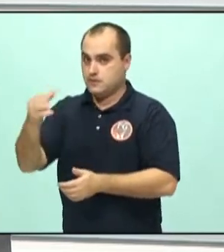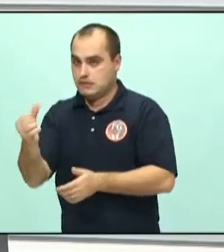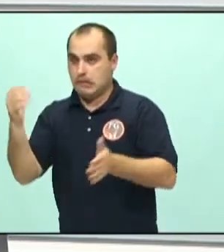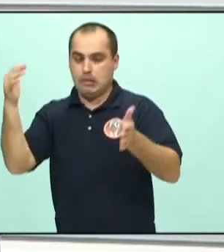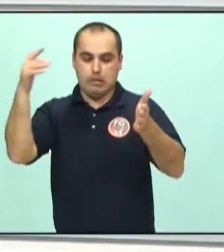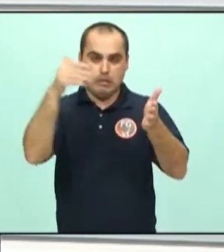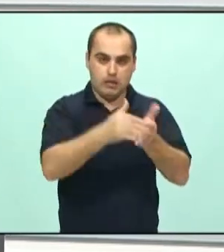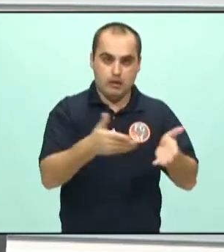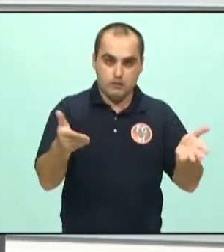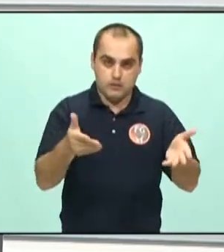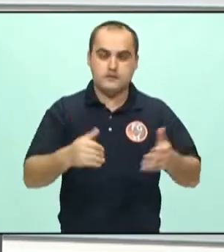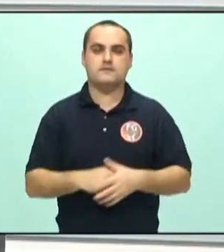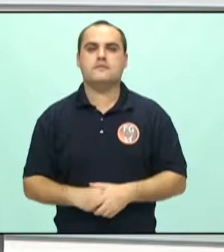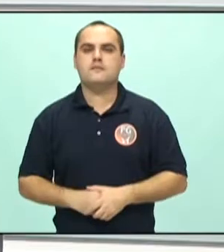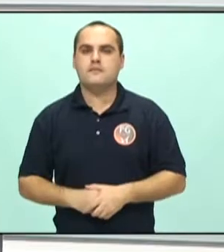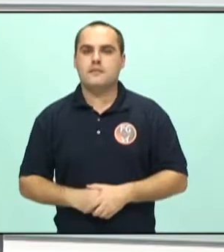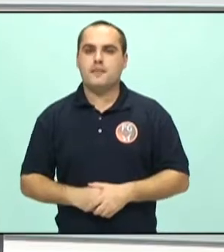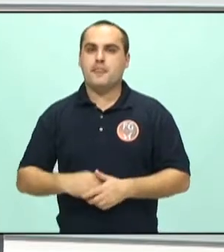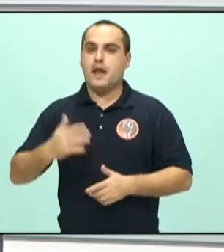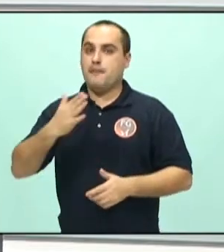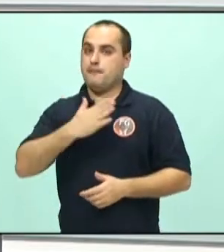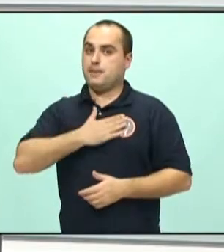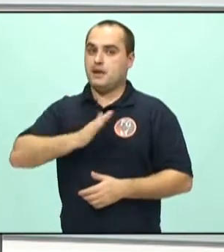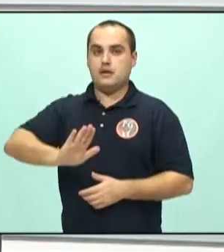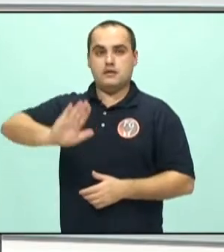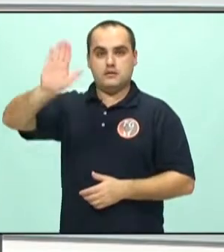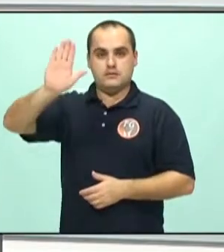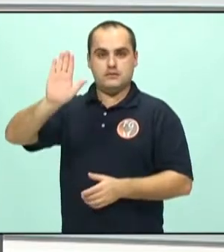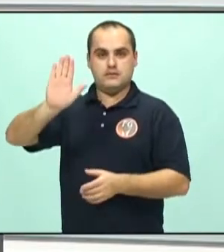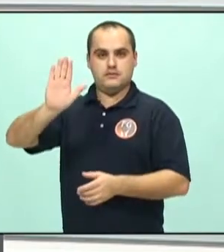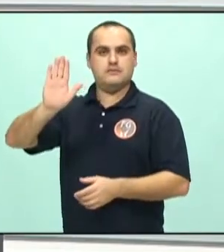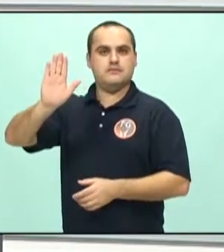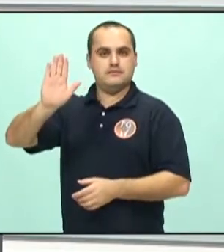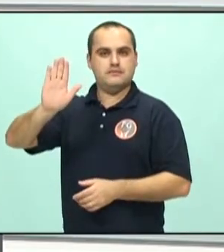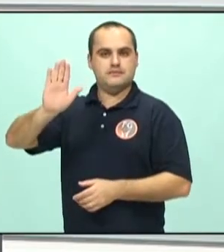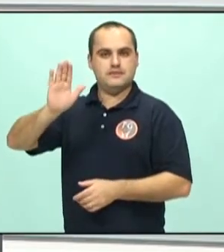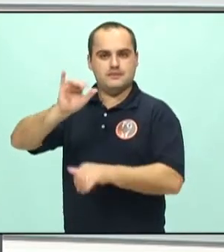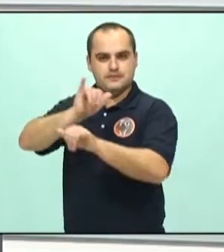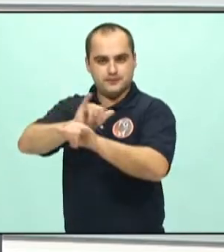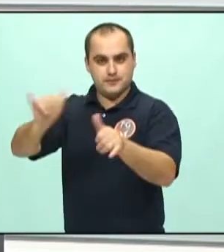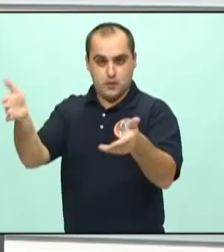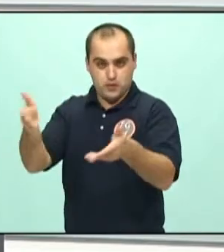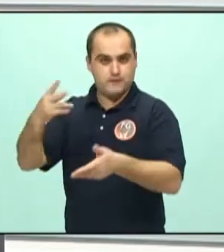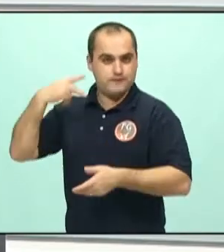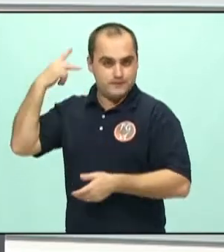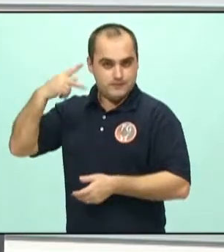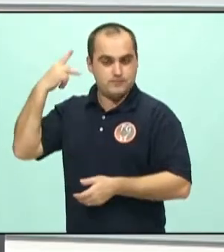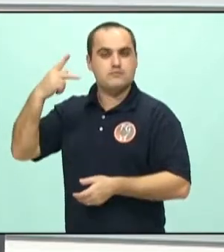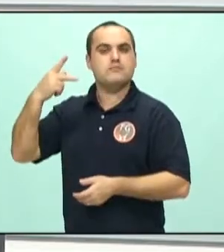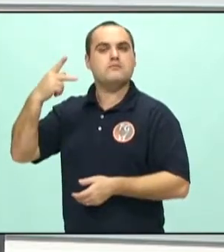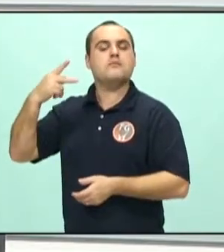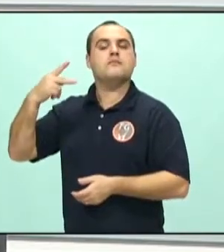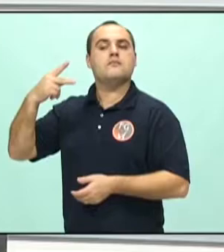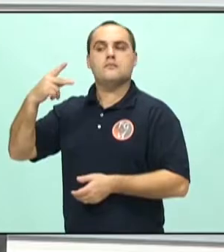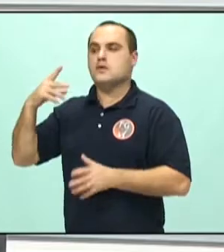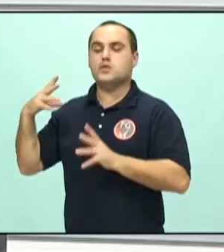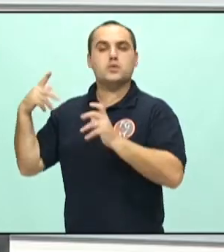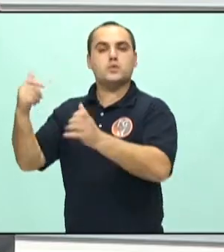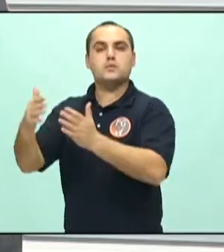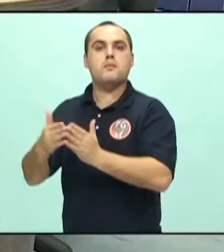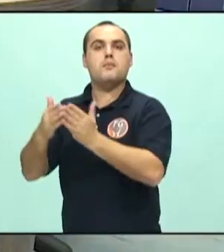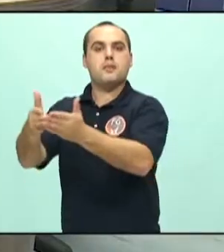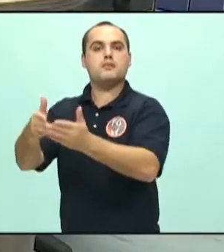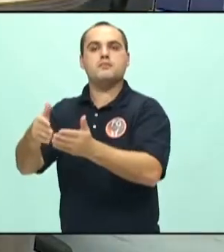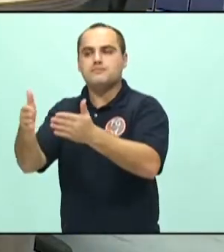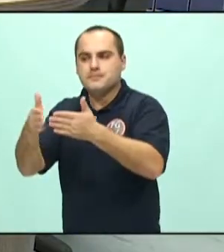minha eleição foi impulsionada dentro do CAIS de Itajaí e me sinto muito orgulhoso, muito honrado de poder representar os trabalhadores aqui na Câmara de